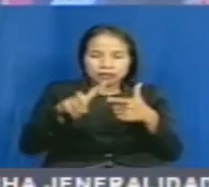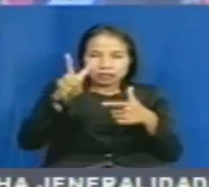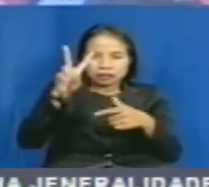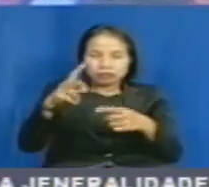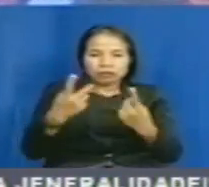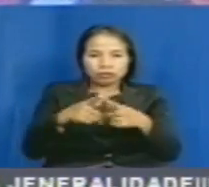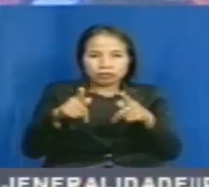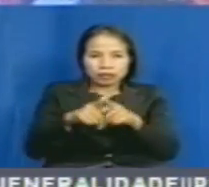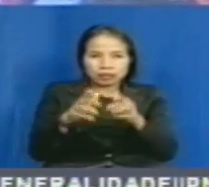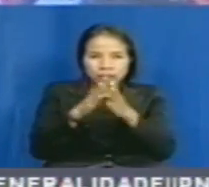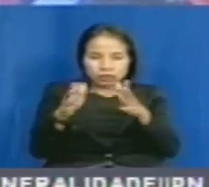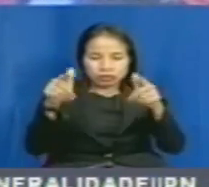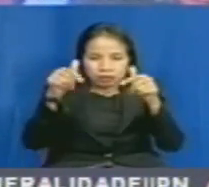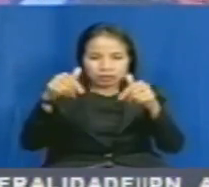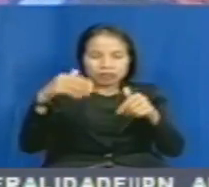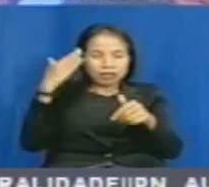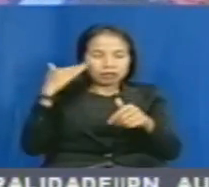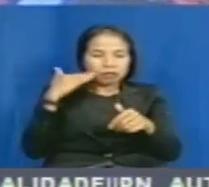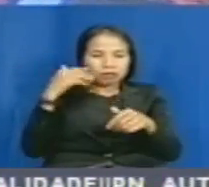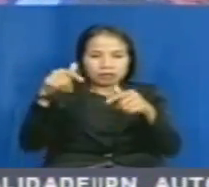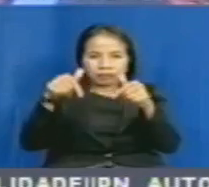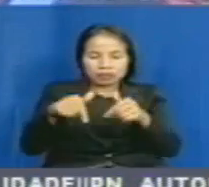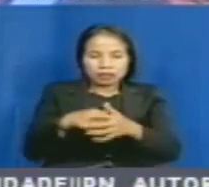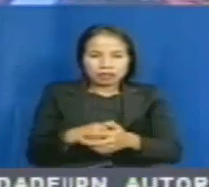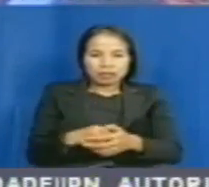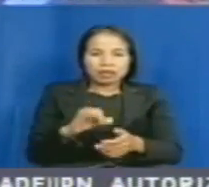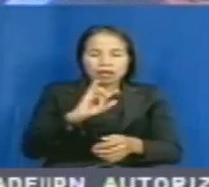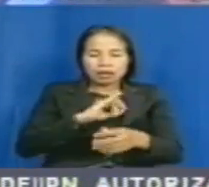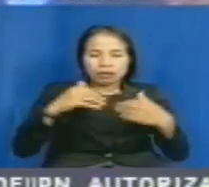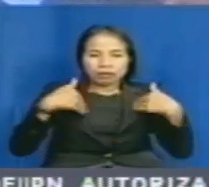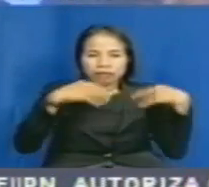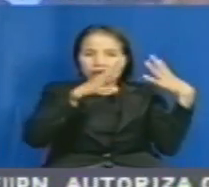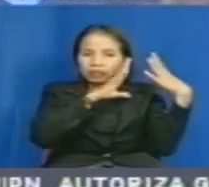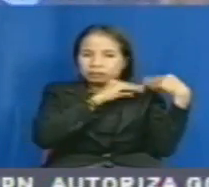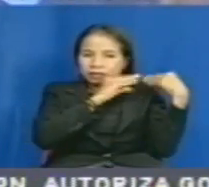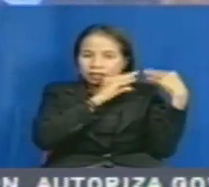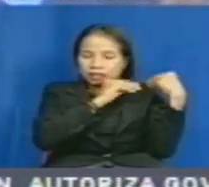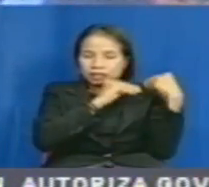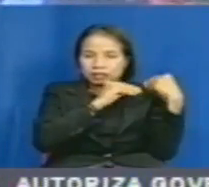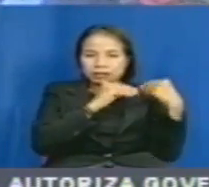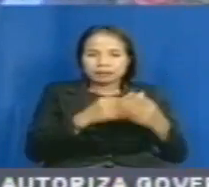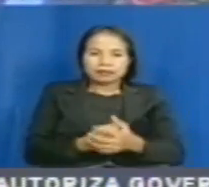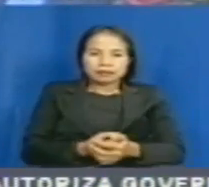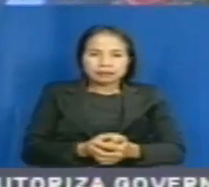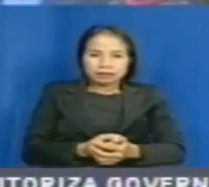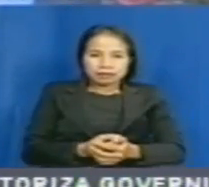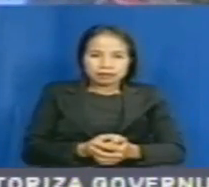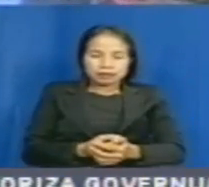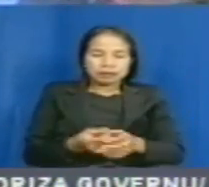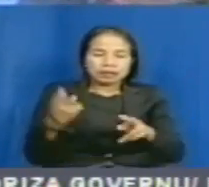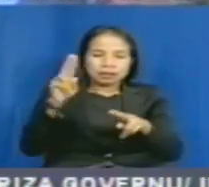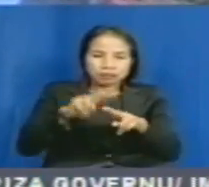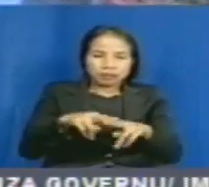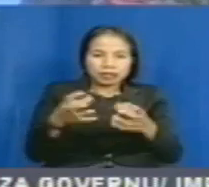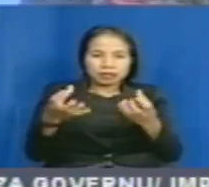de Coreia, mas né, mais. E há a esperança que e aumenta o tempo em